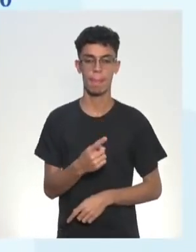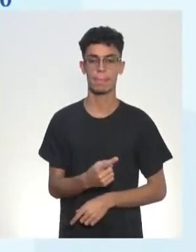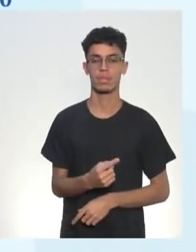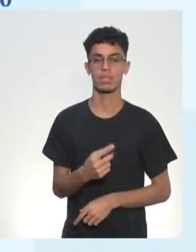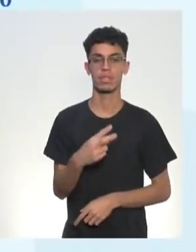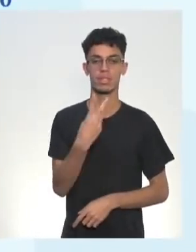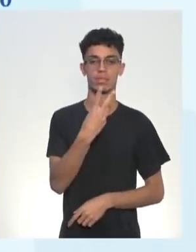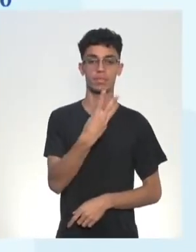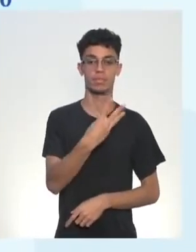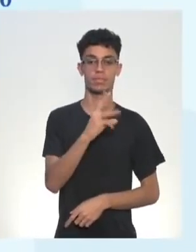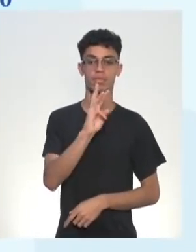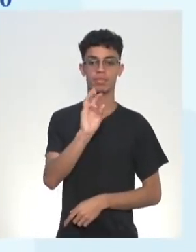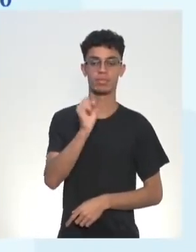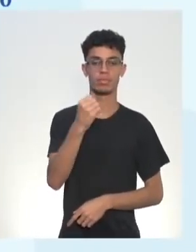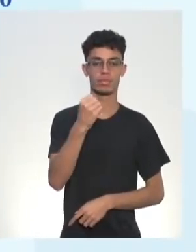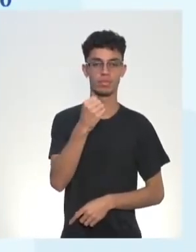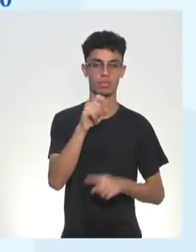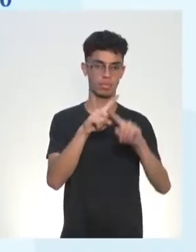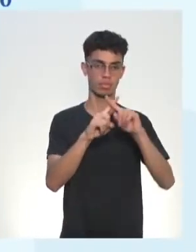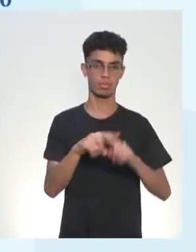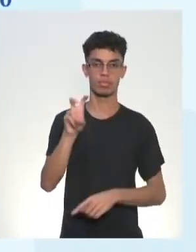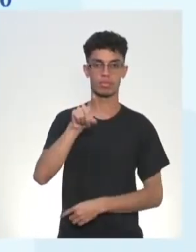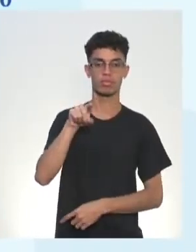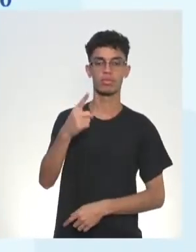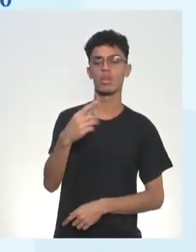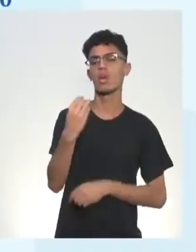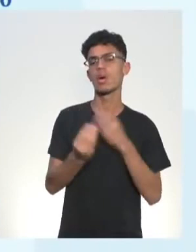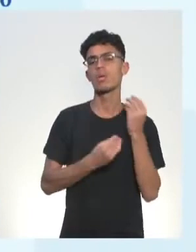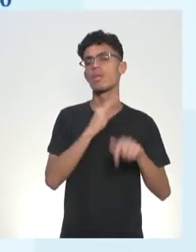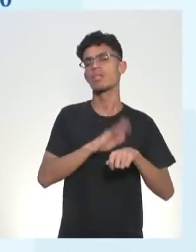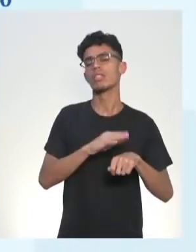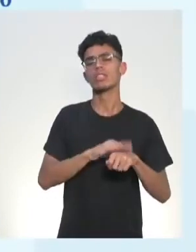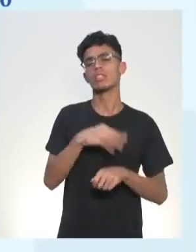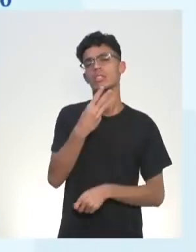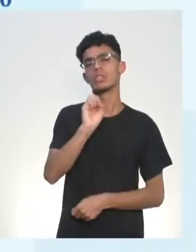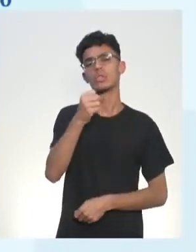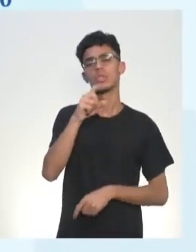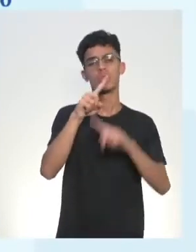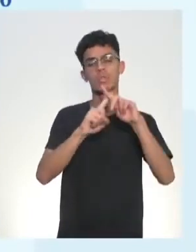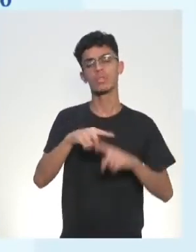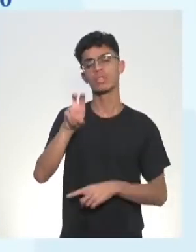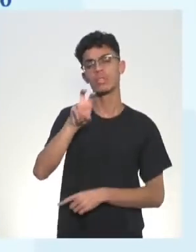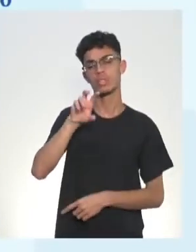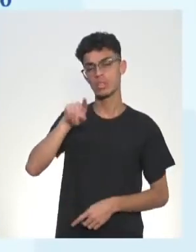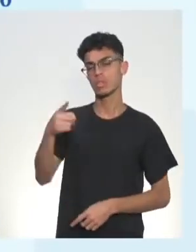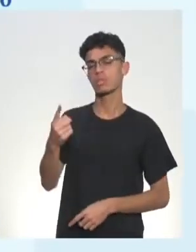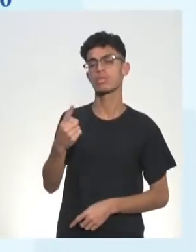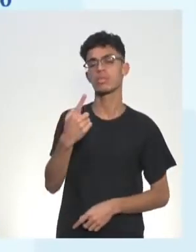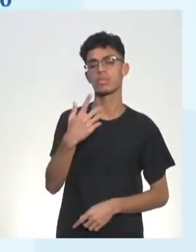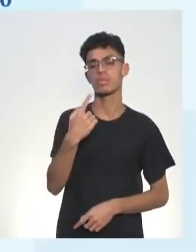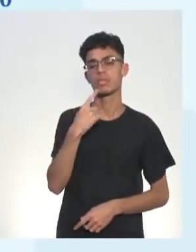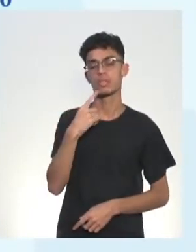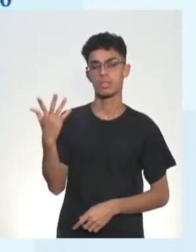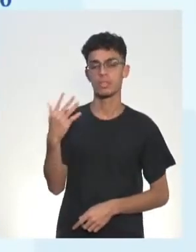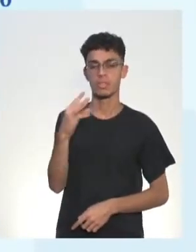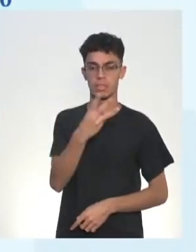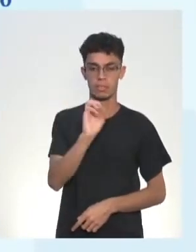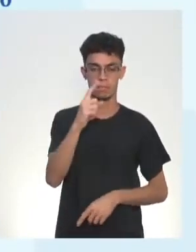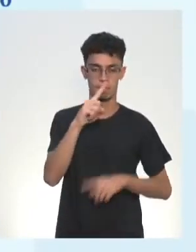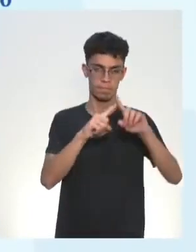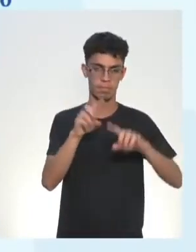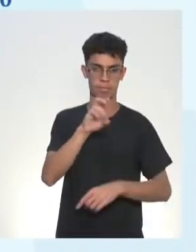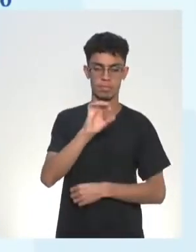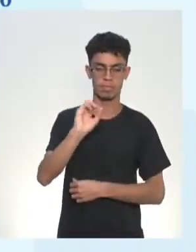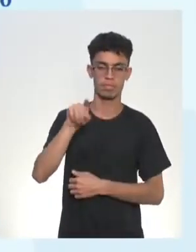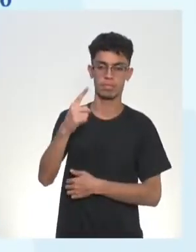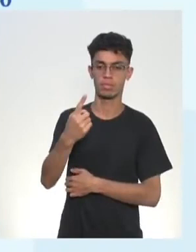vezes 5 mil dividido por 100. Como que faz 38 vezes 5 mil? 38 vezes 5 e coloca mais 3 zeros ali do lado. Que vai dar